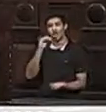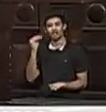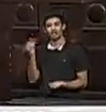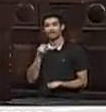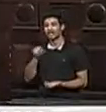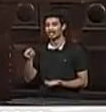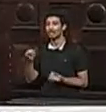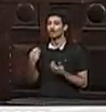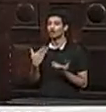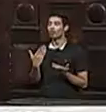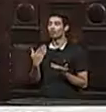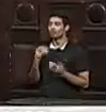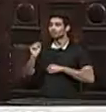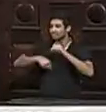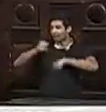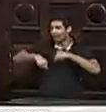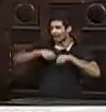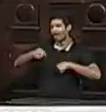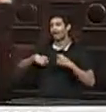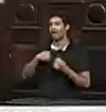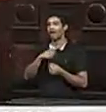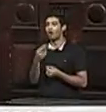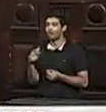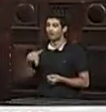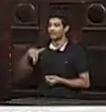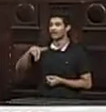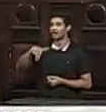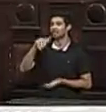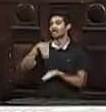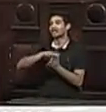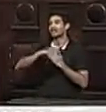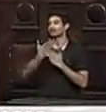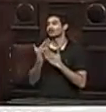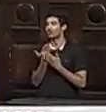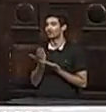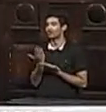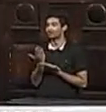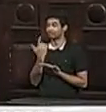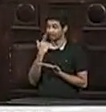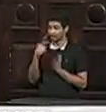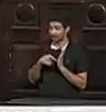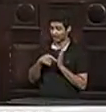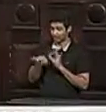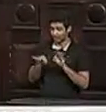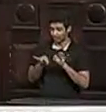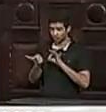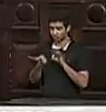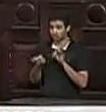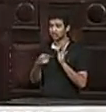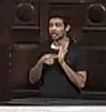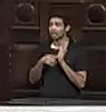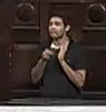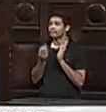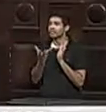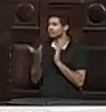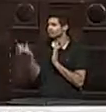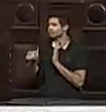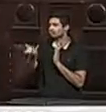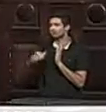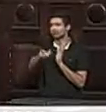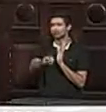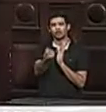ou de bicicleta, pô. O clube ali imediato. Esse projeto para transferir recurso público para